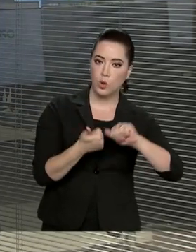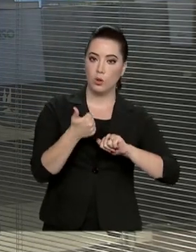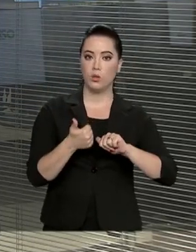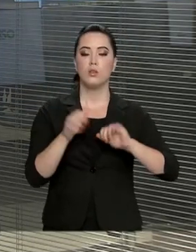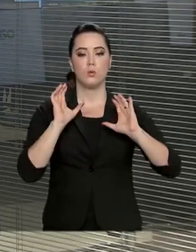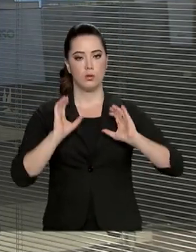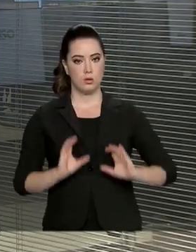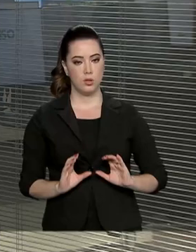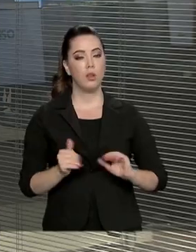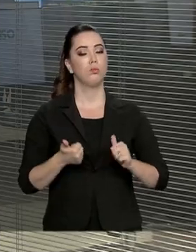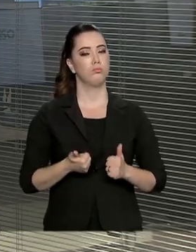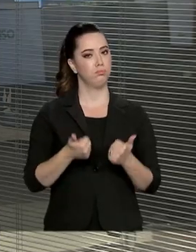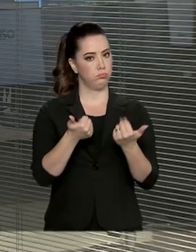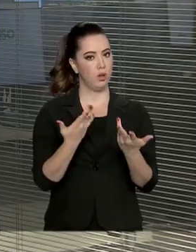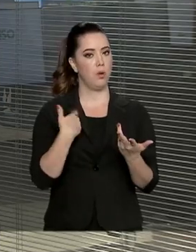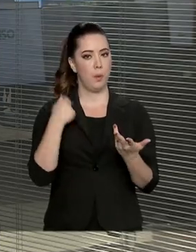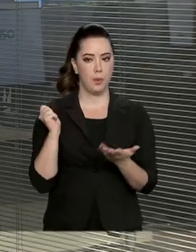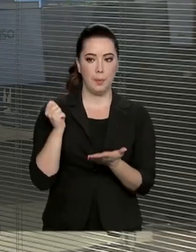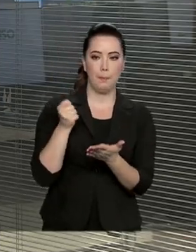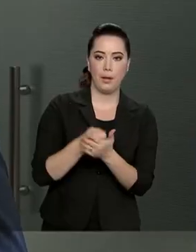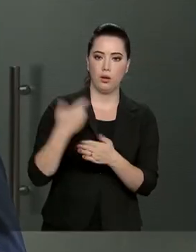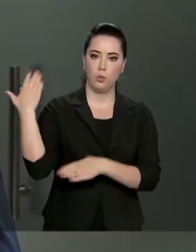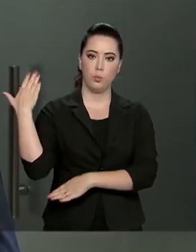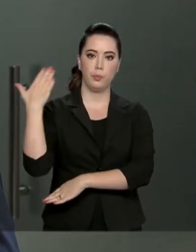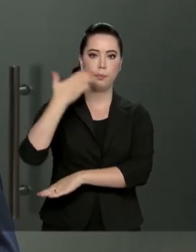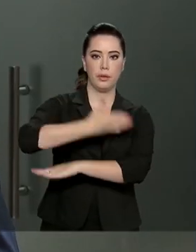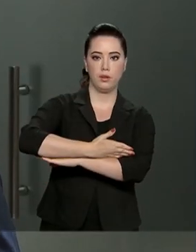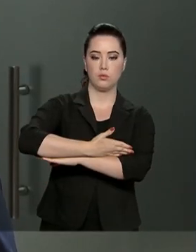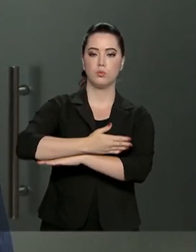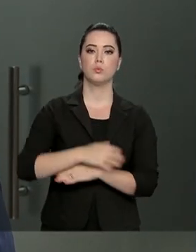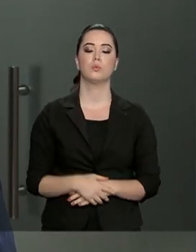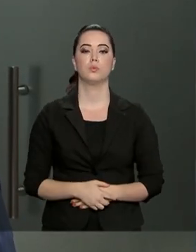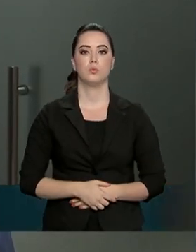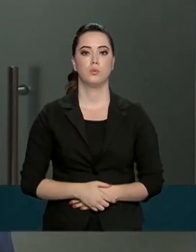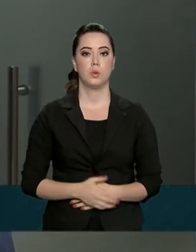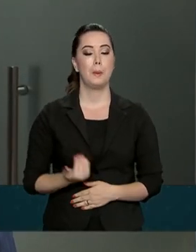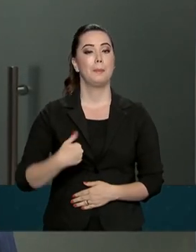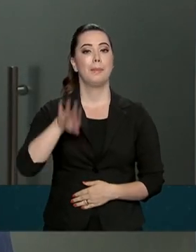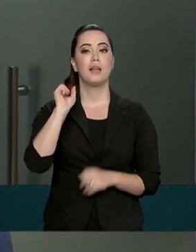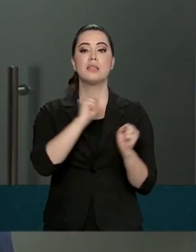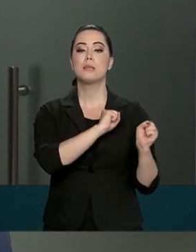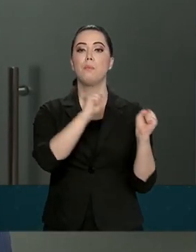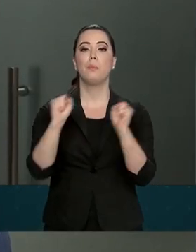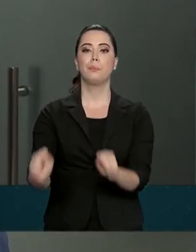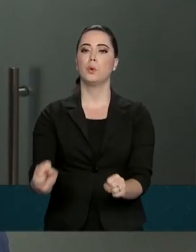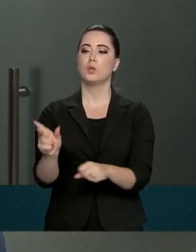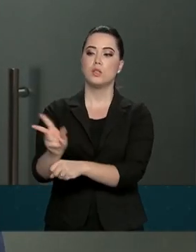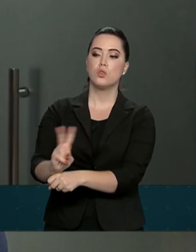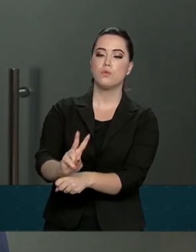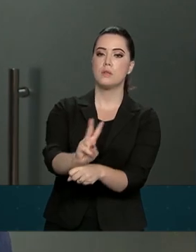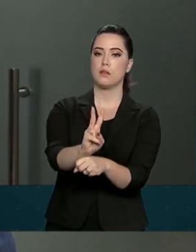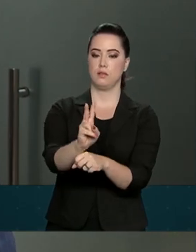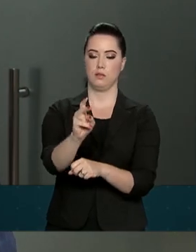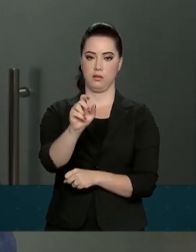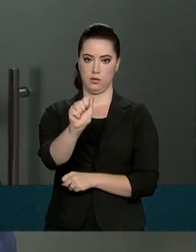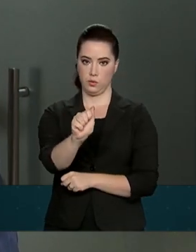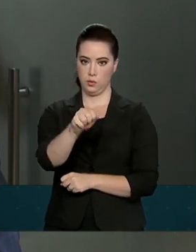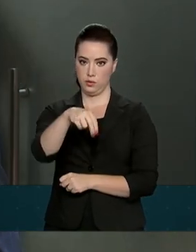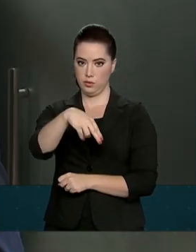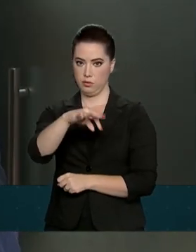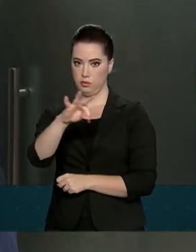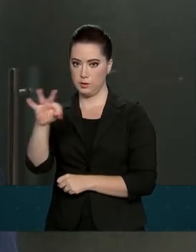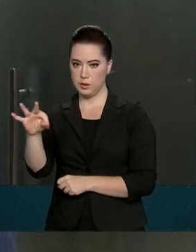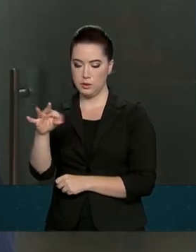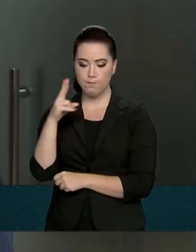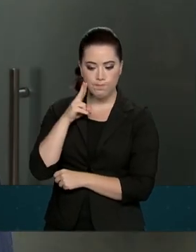cidadão, que contribui pagando pedágio. Isso aumenta o poder de fiscalização da agência reguladora sobre os concessionários